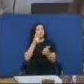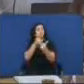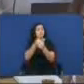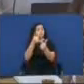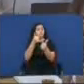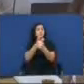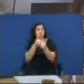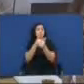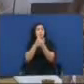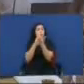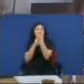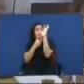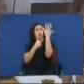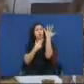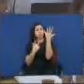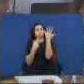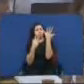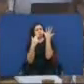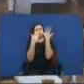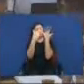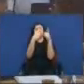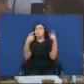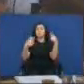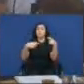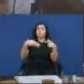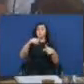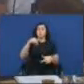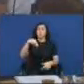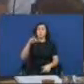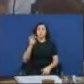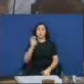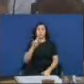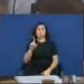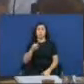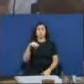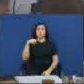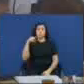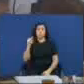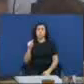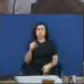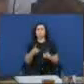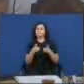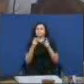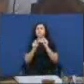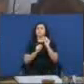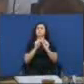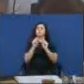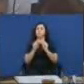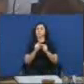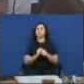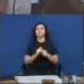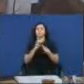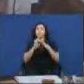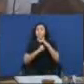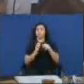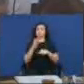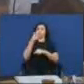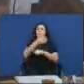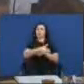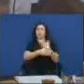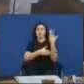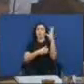a poda no Montezuma e no Esteves pela Electro. Então, o que acontece? Ela vai lá,